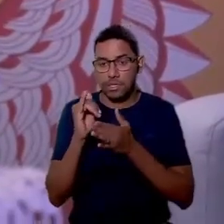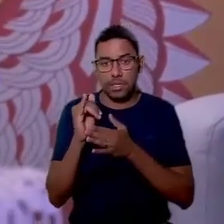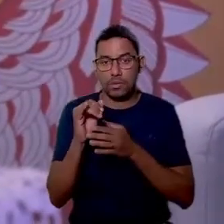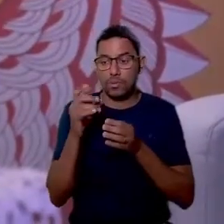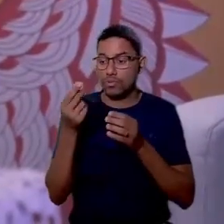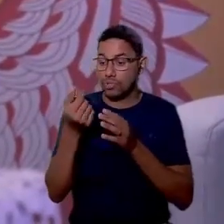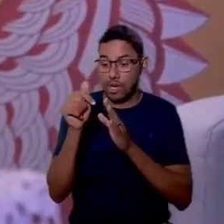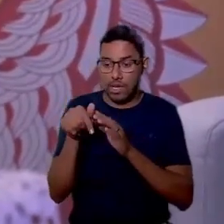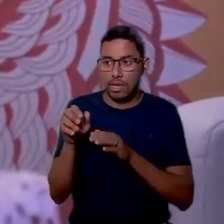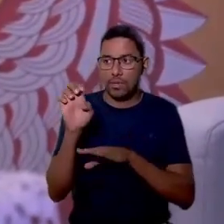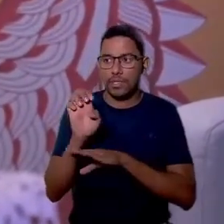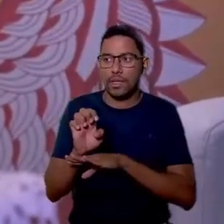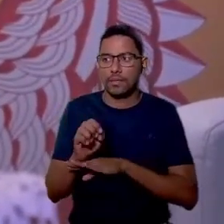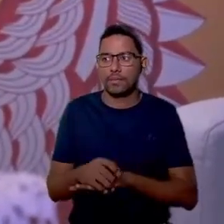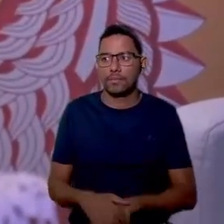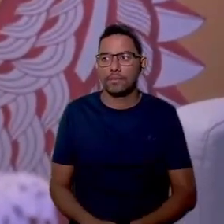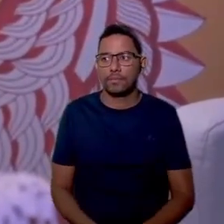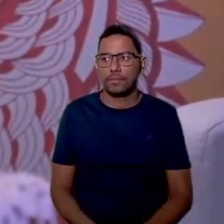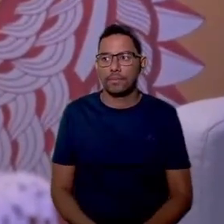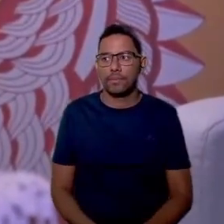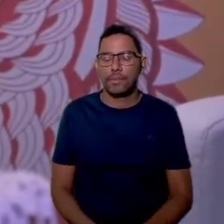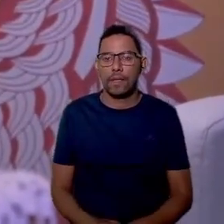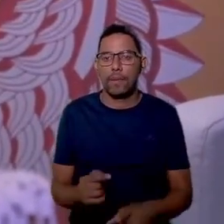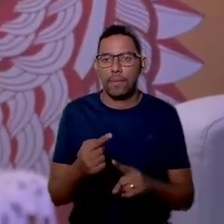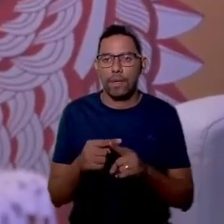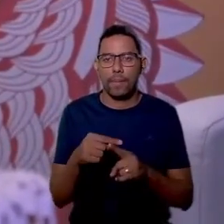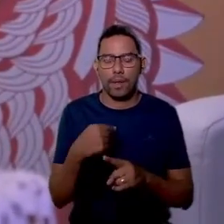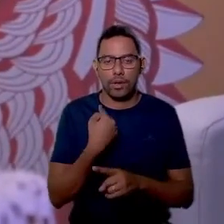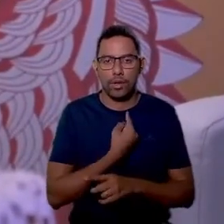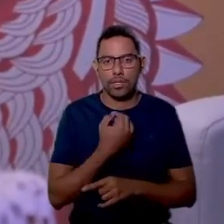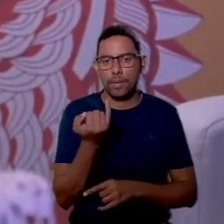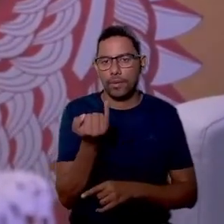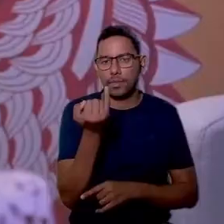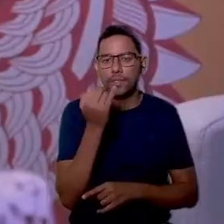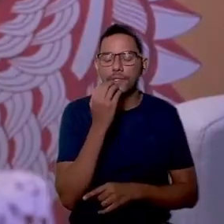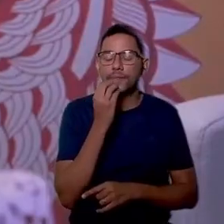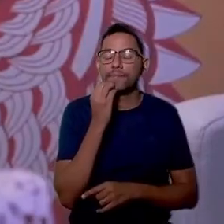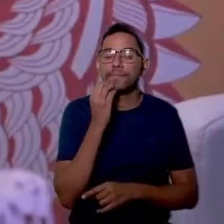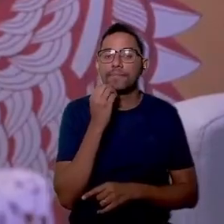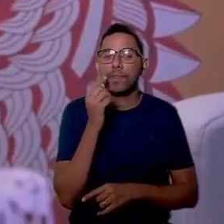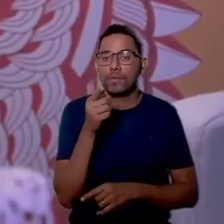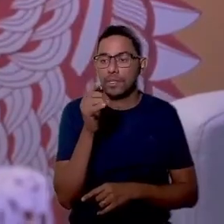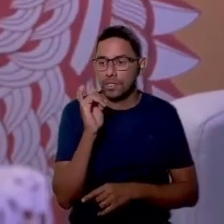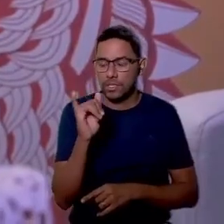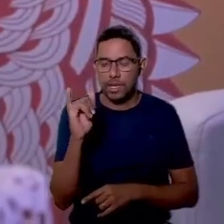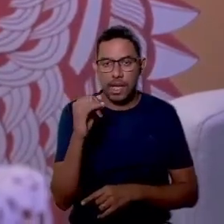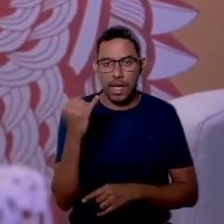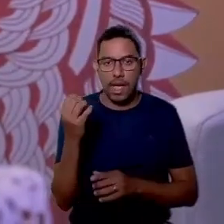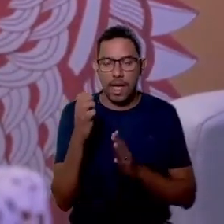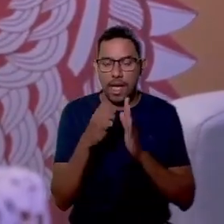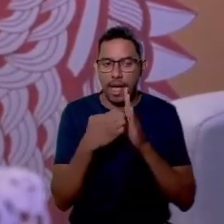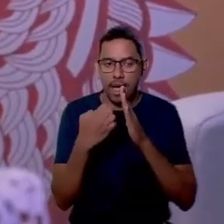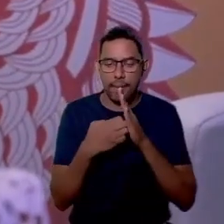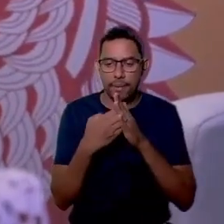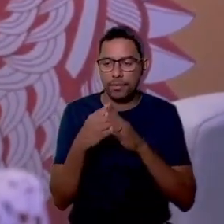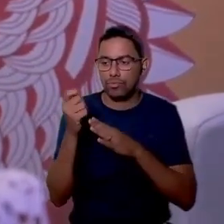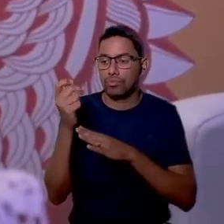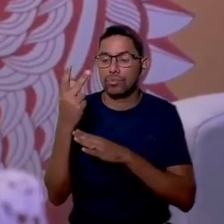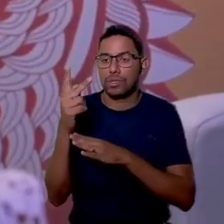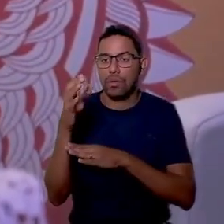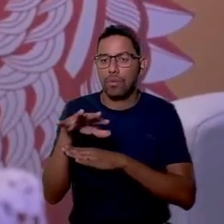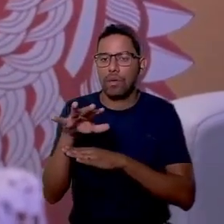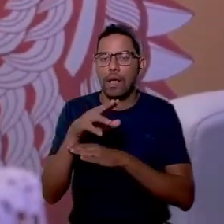deixar o dinheiro aqui no Estado. Porque isso para a gente é muito importante, você convencer de que as empresas deixem no seu